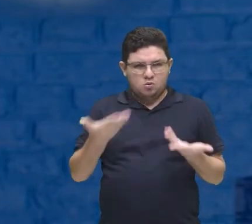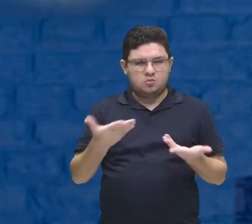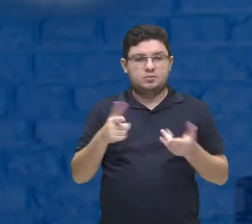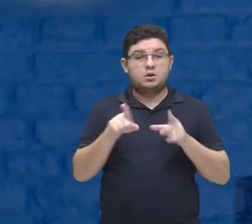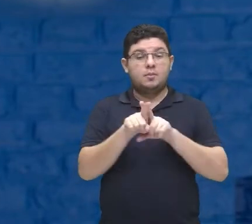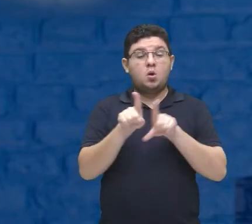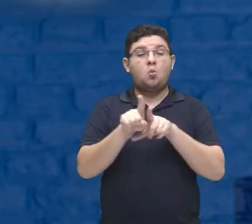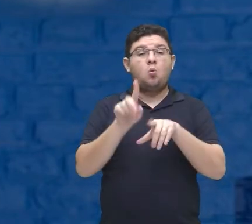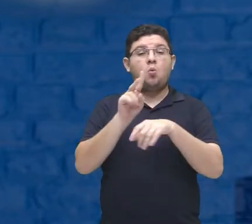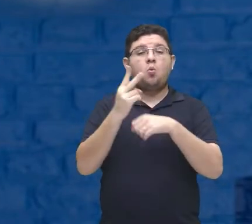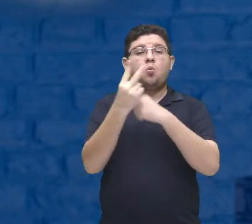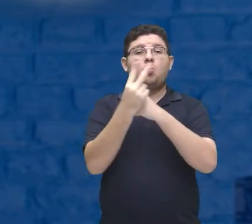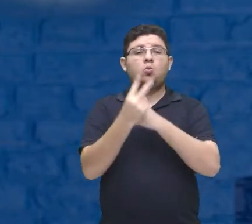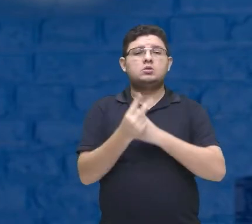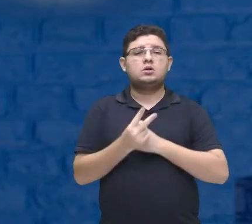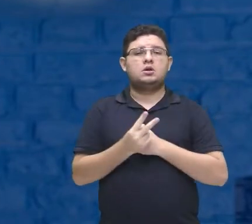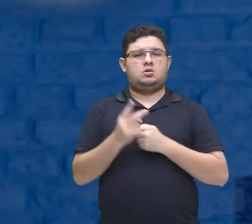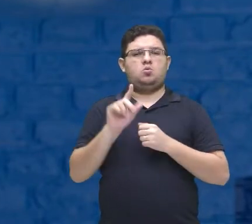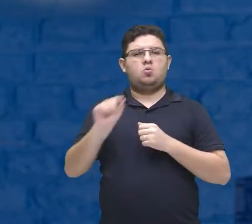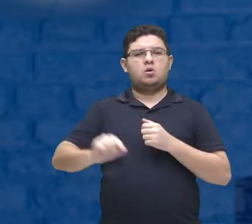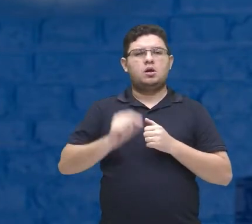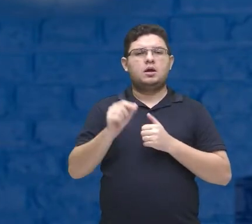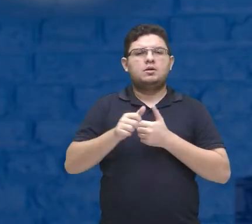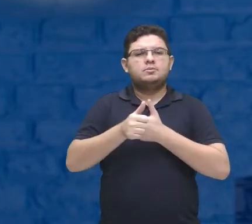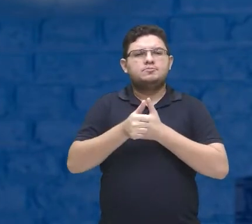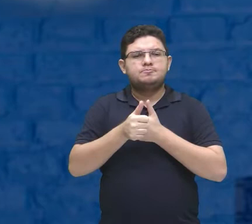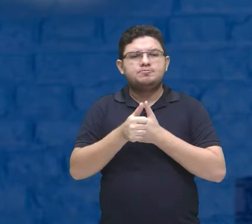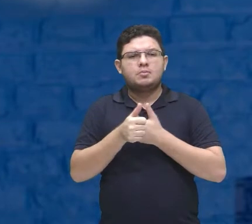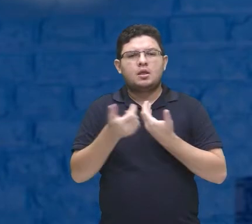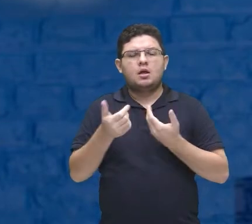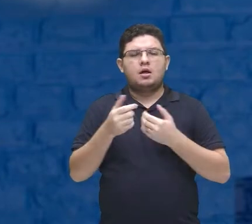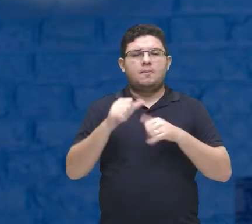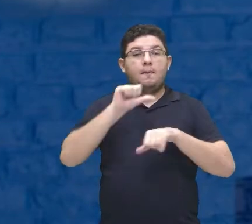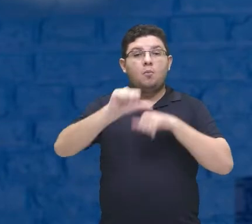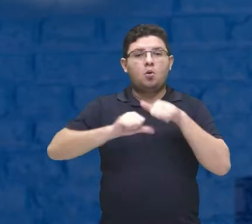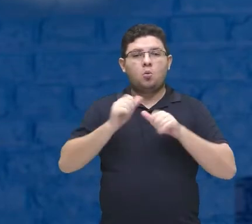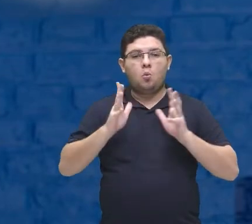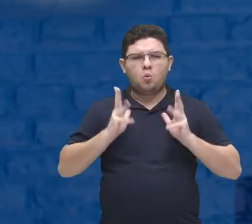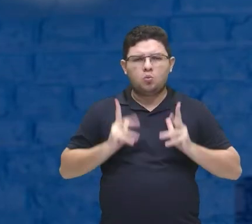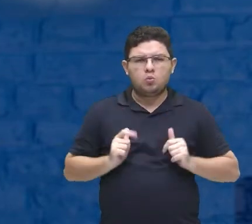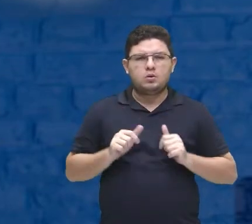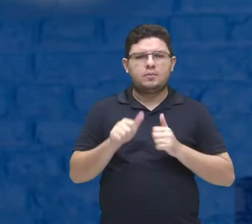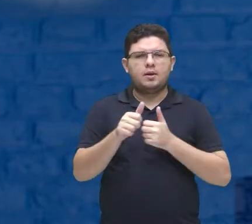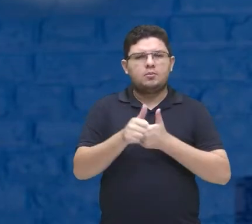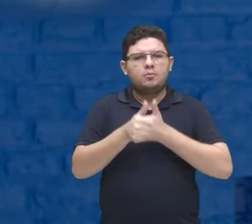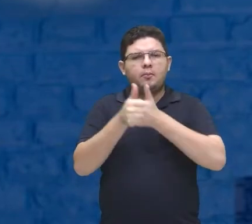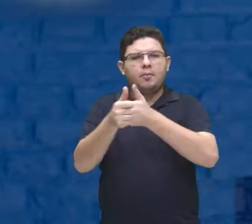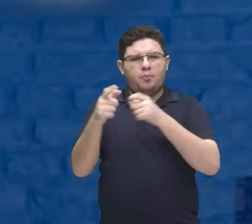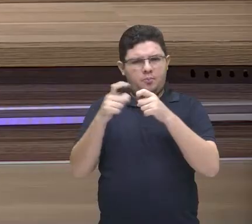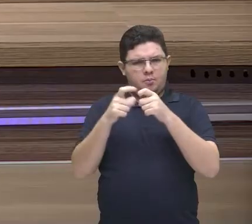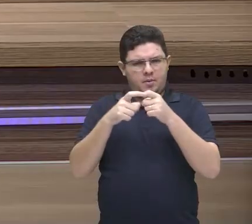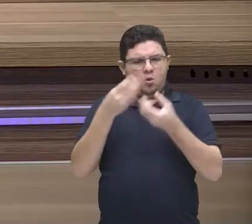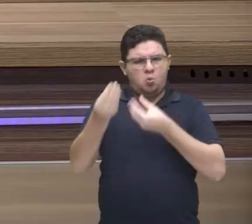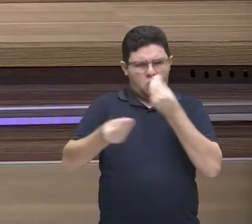higiene, de fazer acompanhamento médico. O que muda na rotina dessa menina aí que está ficando adolescente, doutor Neto? O que nós observamos